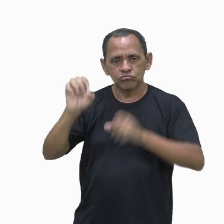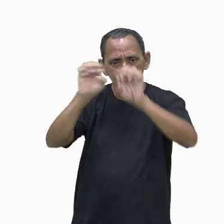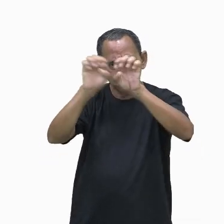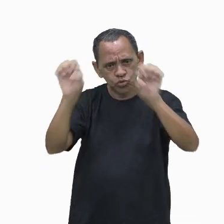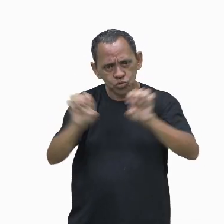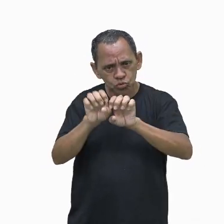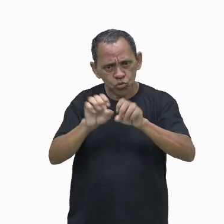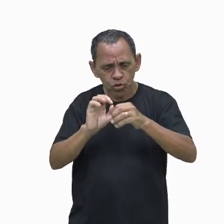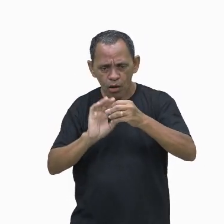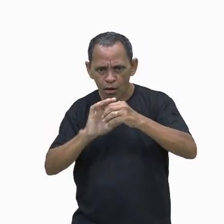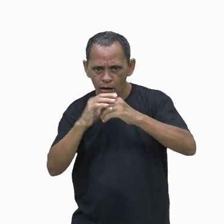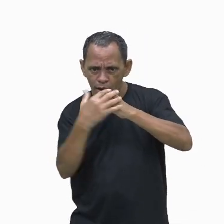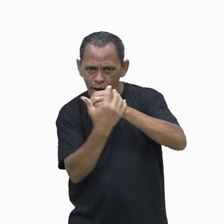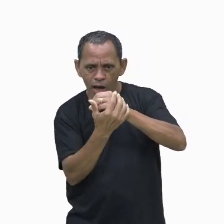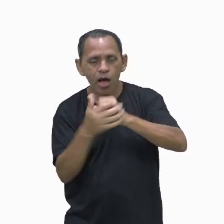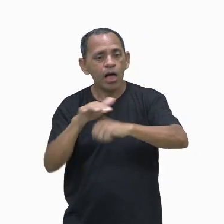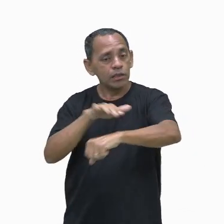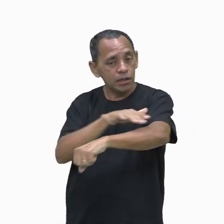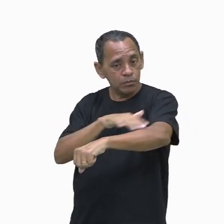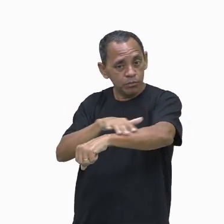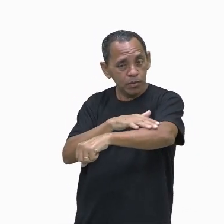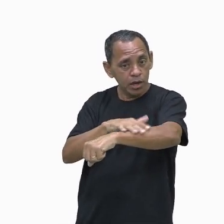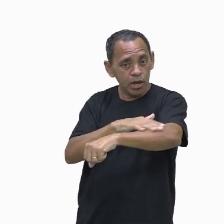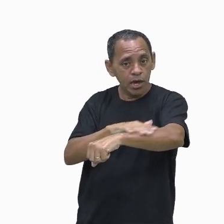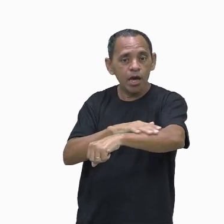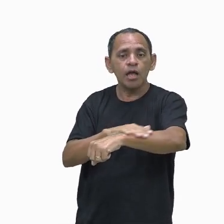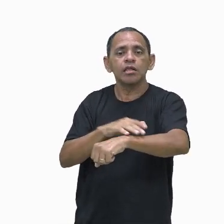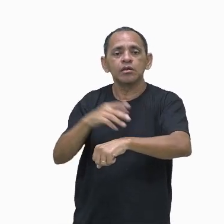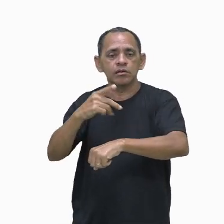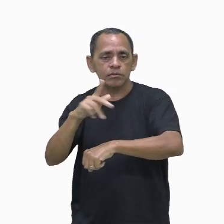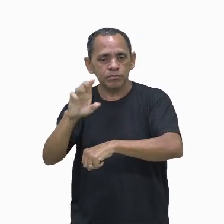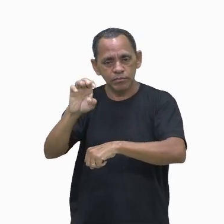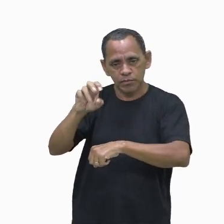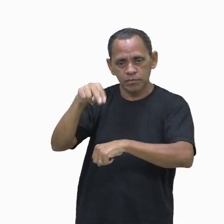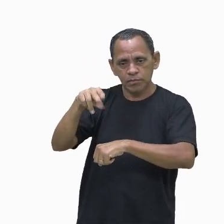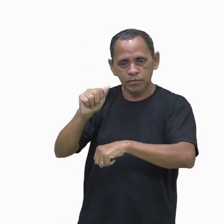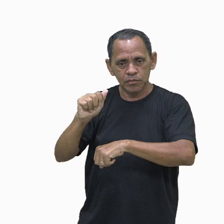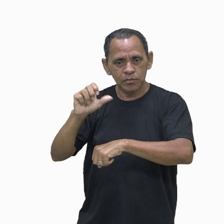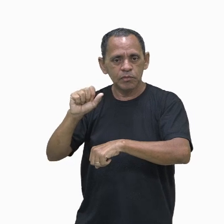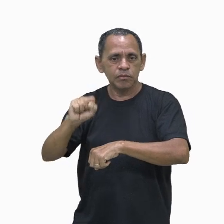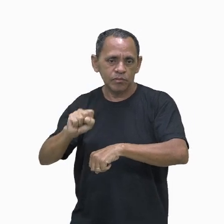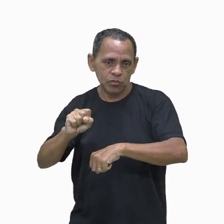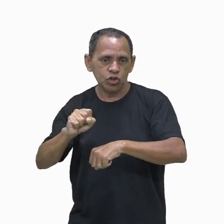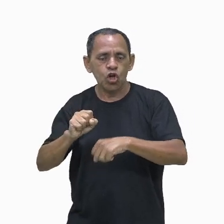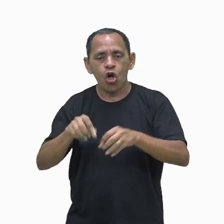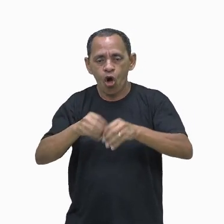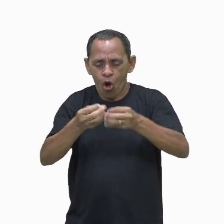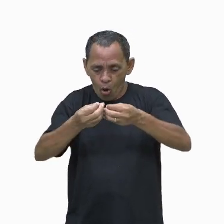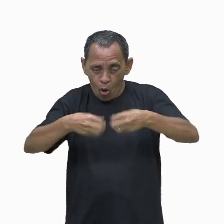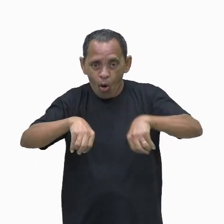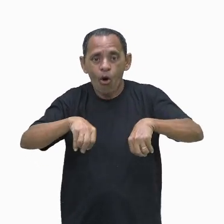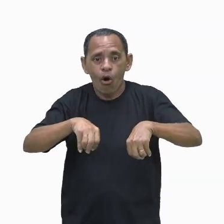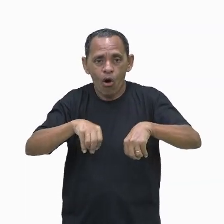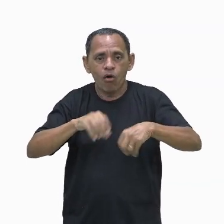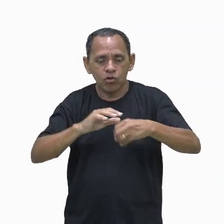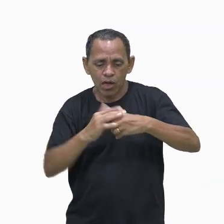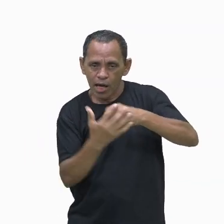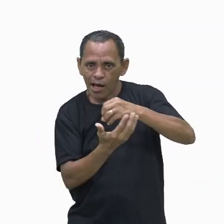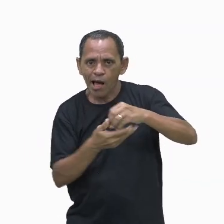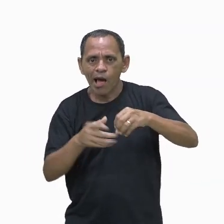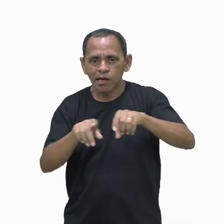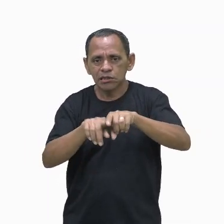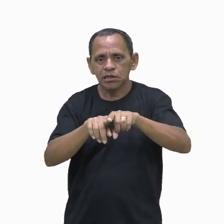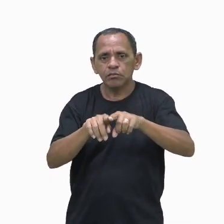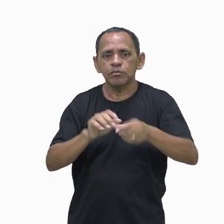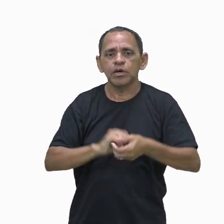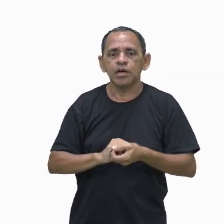revestimento, como na pele, nas penas, cascas dos ovos e cutículas de plantas. E eles conferem proteção